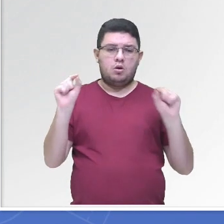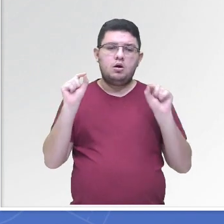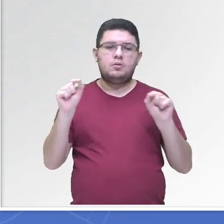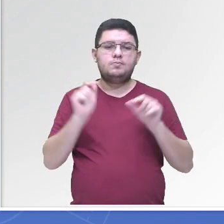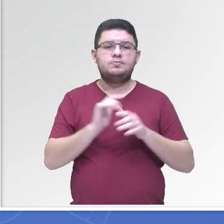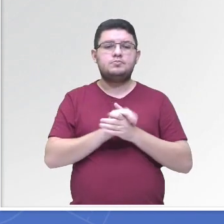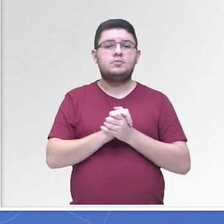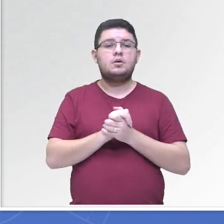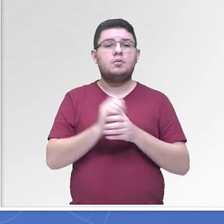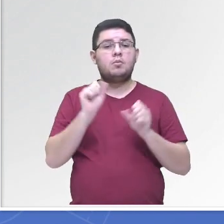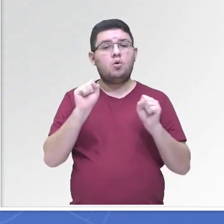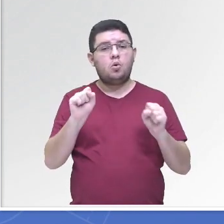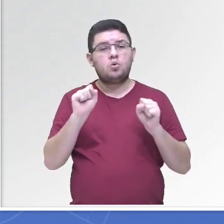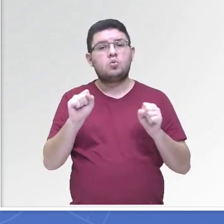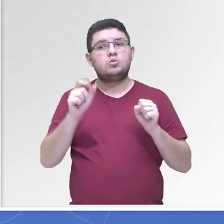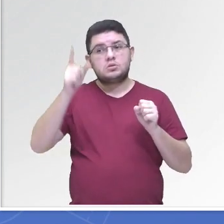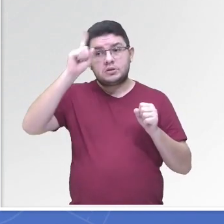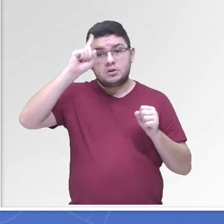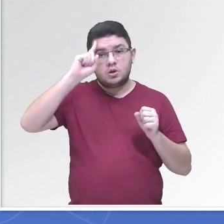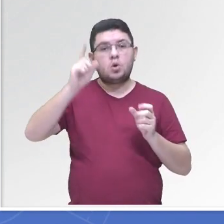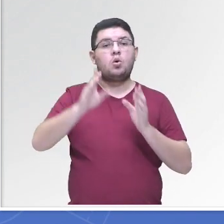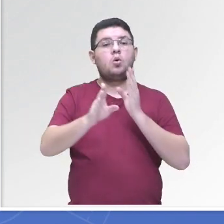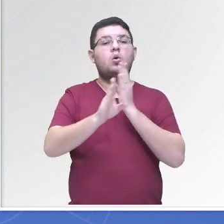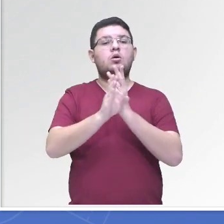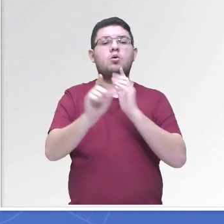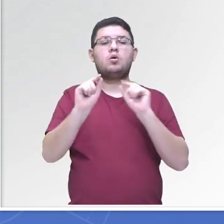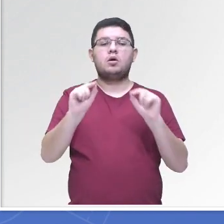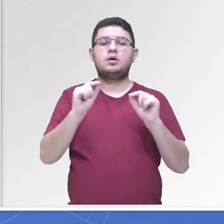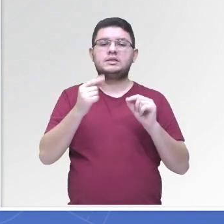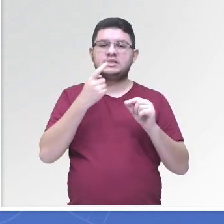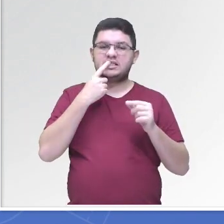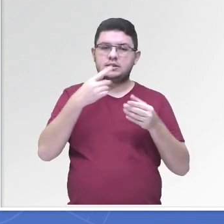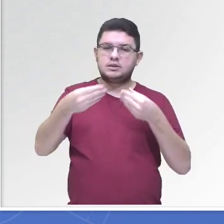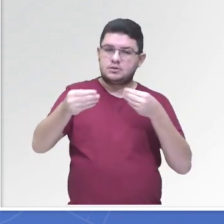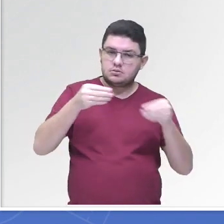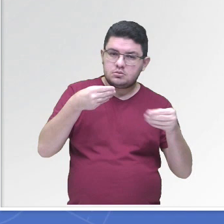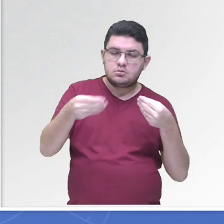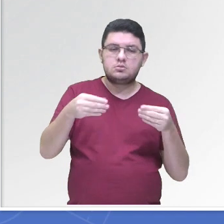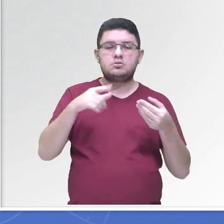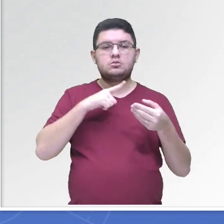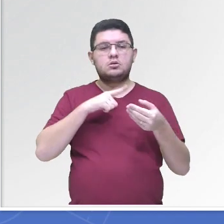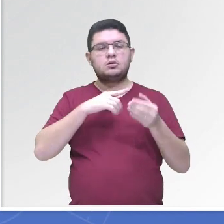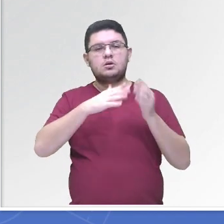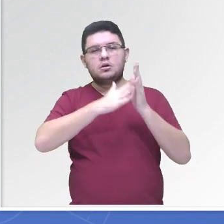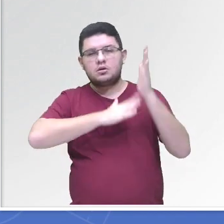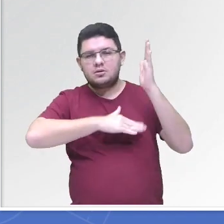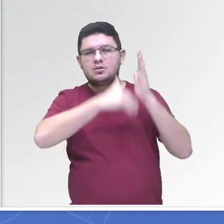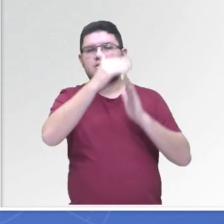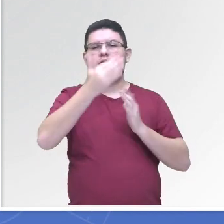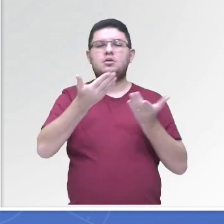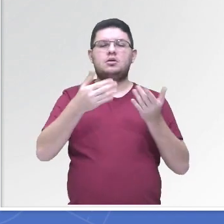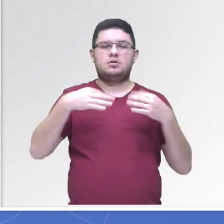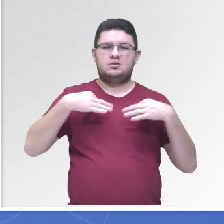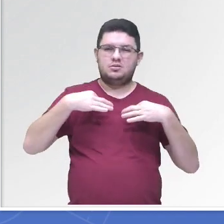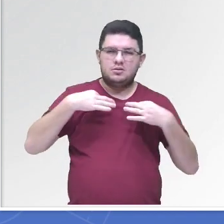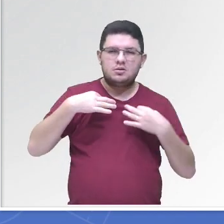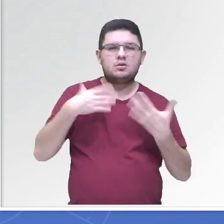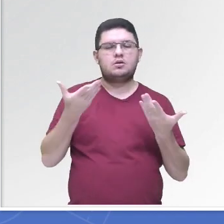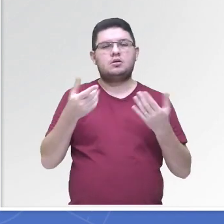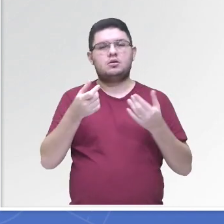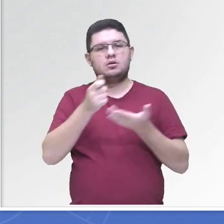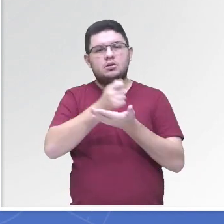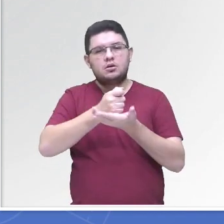orgânicos encontrados no seu dia a dia, como os polímeros, os plásticos de uma forma geral, tinta, tecido, medicamentos. Aí